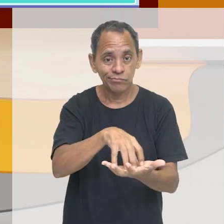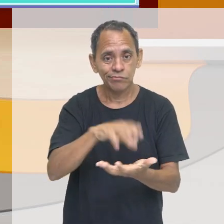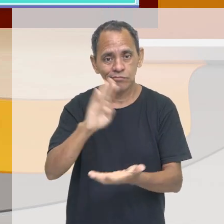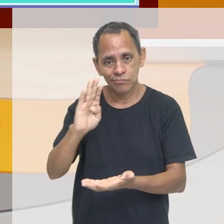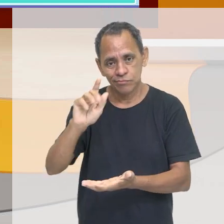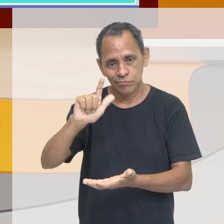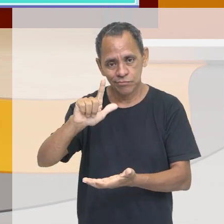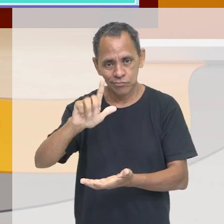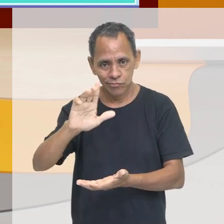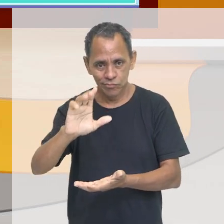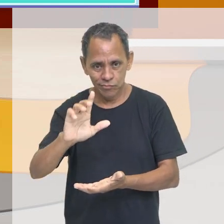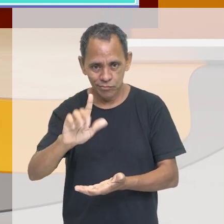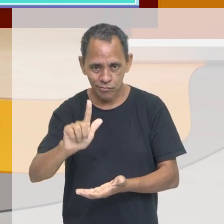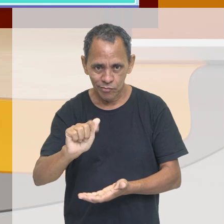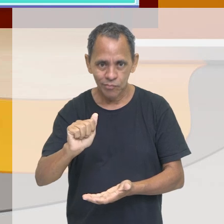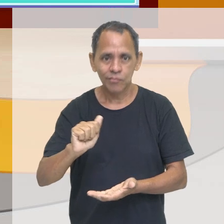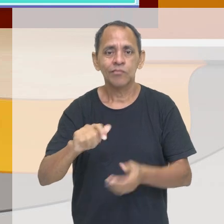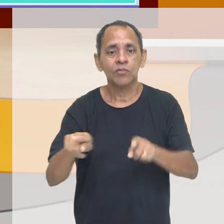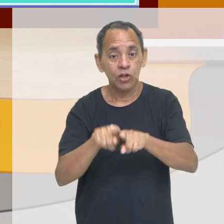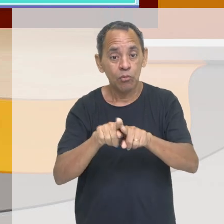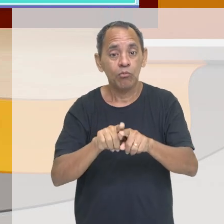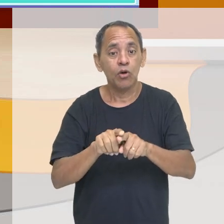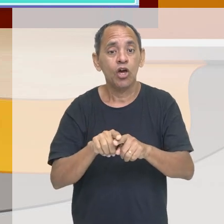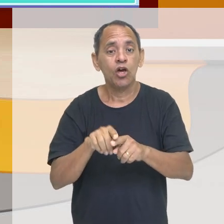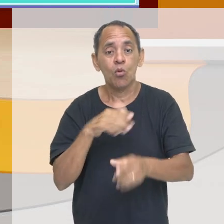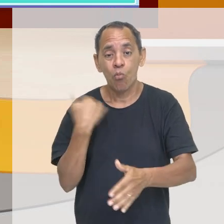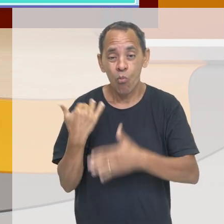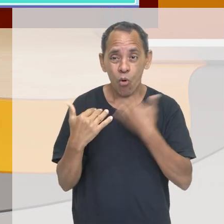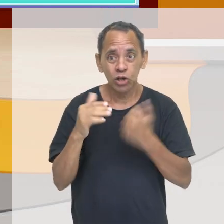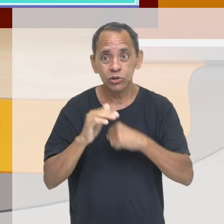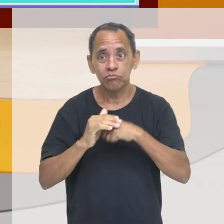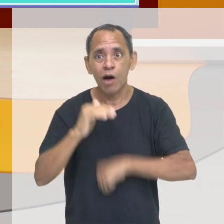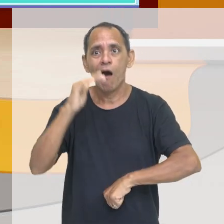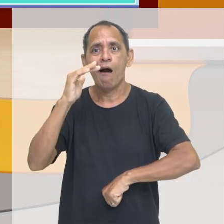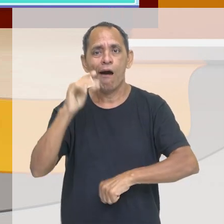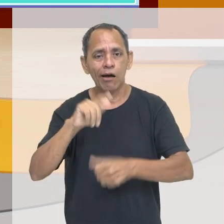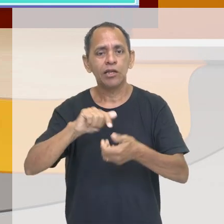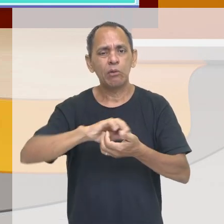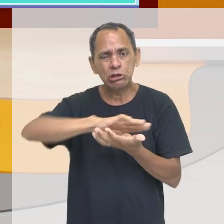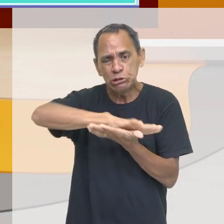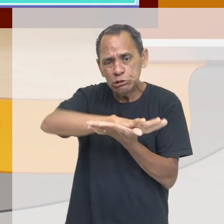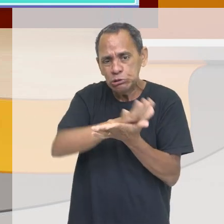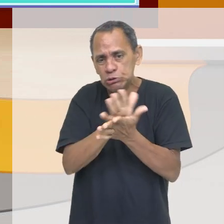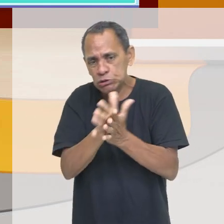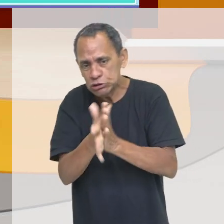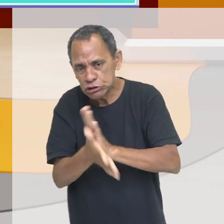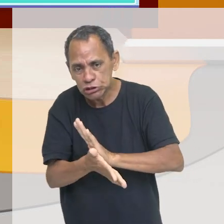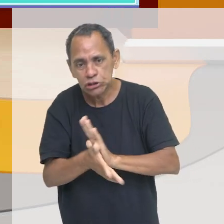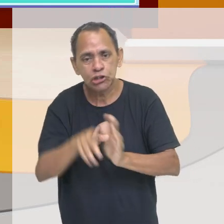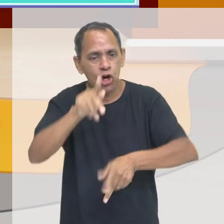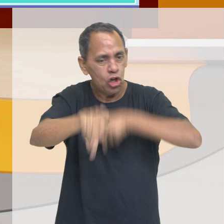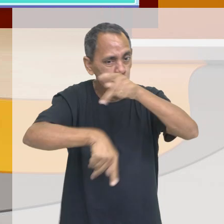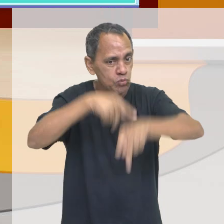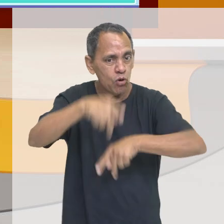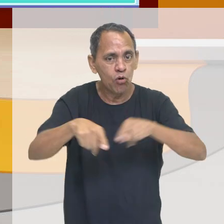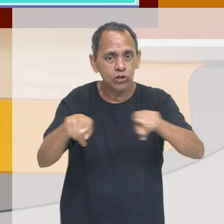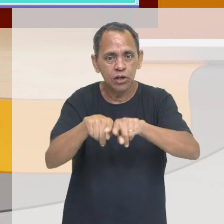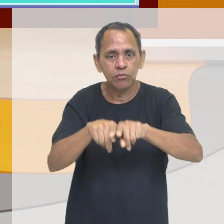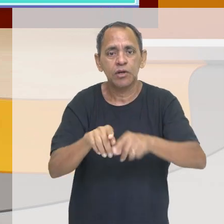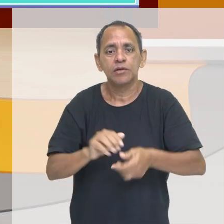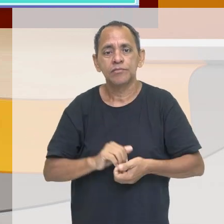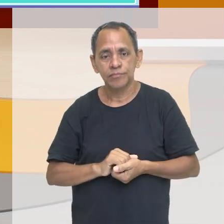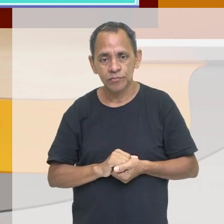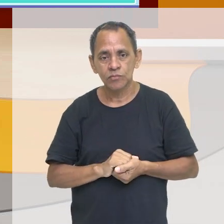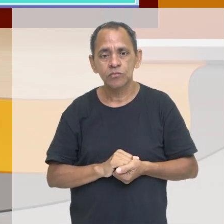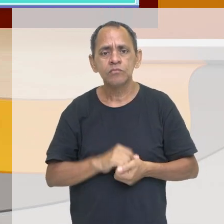história. Eu não sei se você já ouviu falar nisso, no genocida belga, no genocídio belga, muito porque a sociedade,